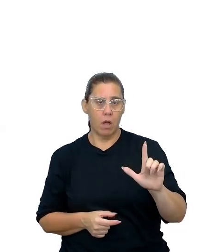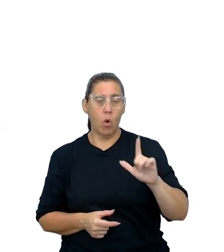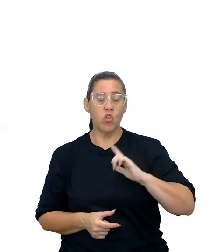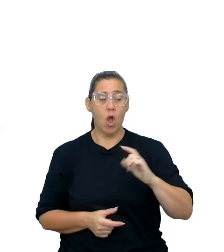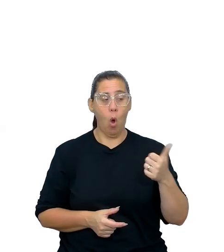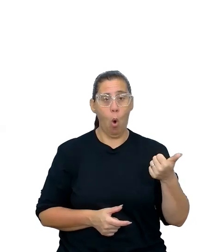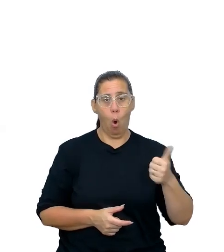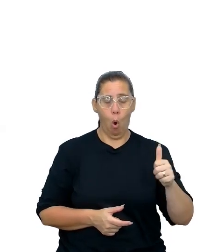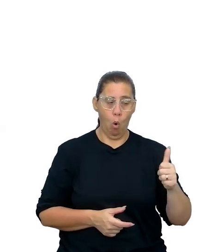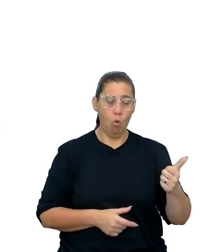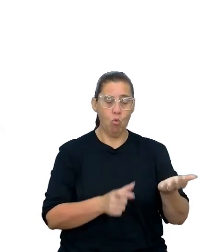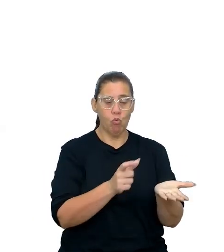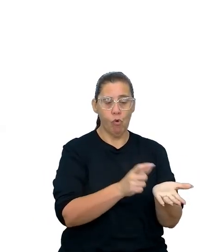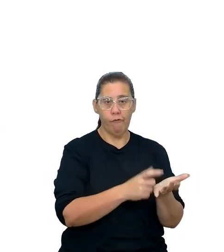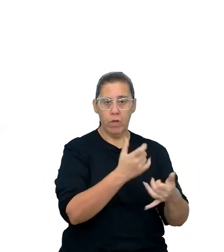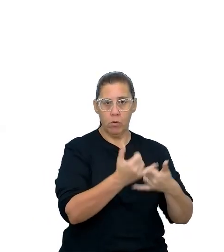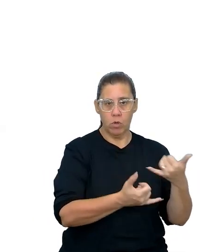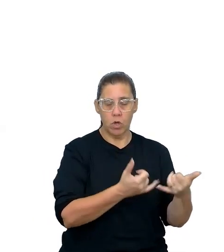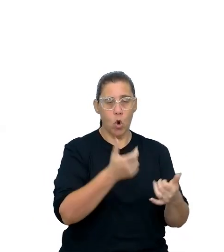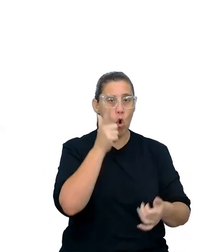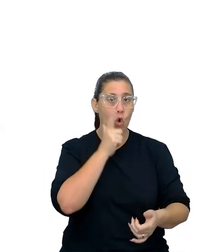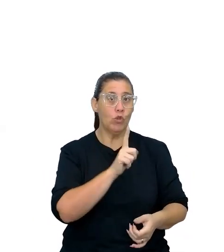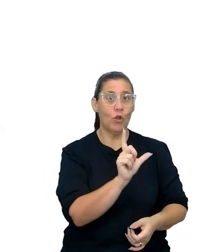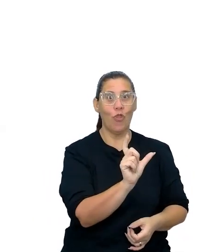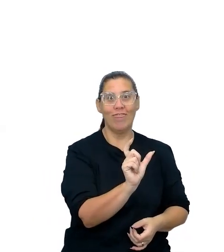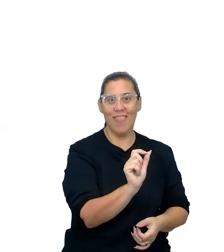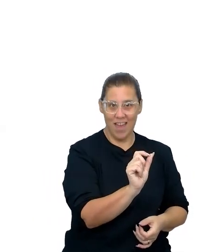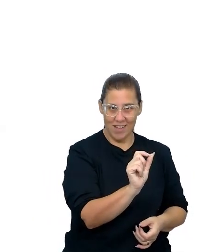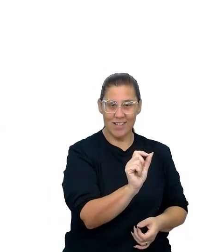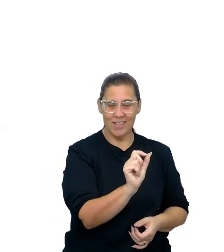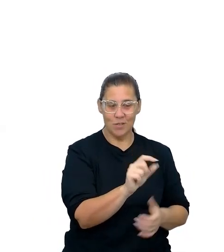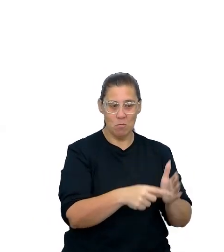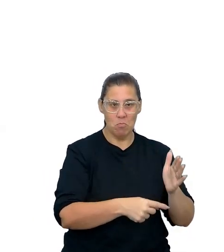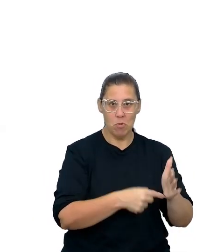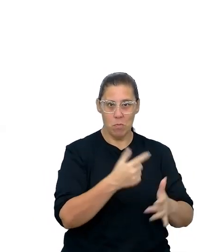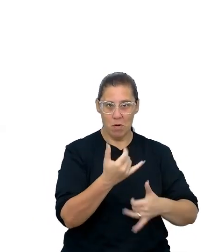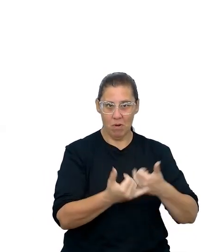figurinhas, ganhou 10 na primeira rodada